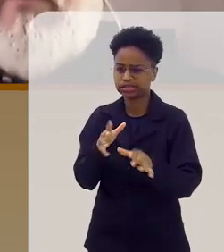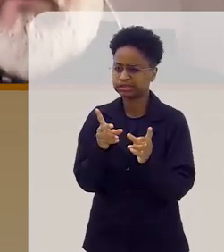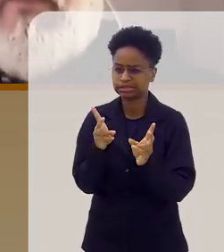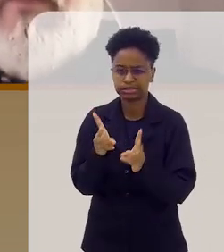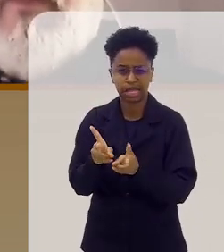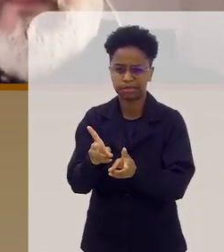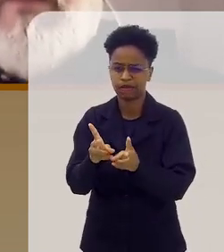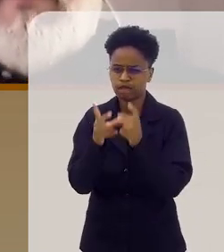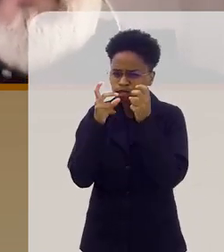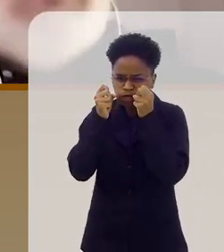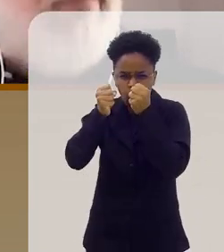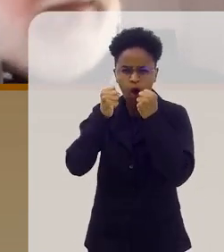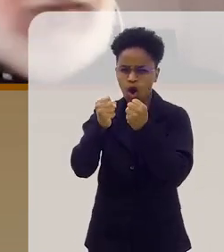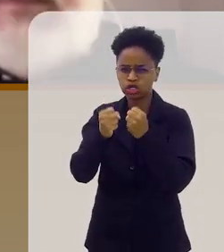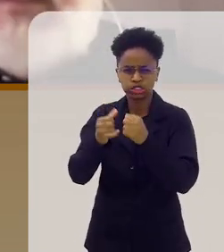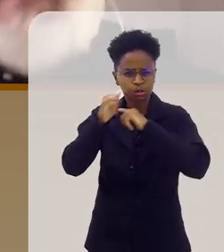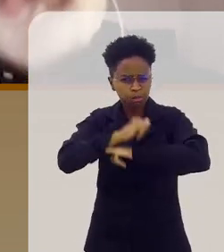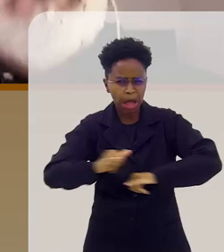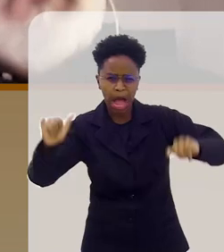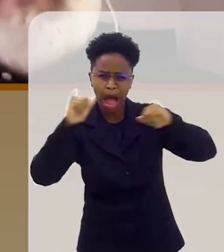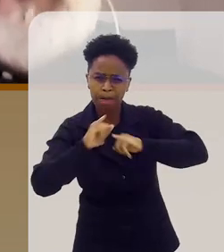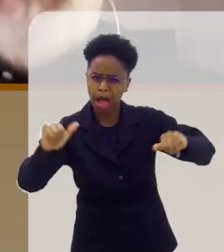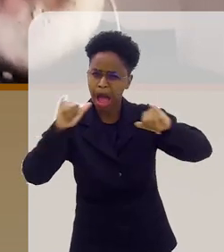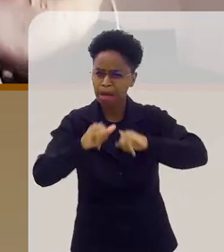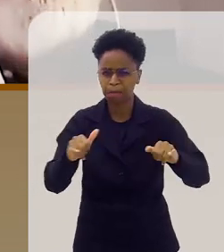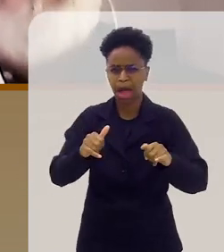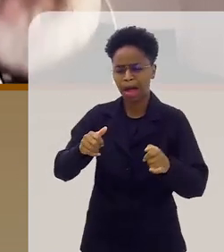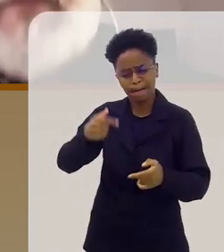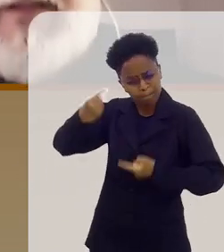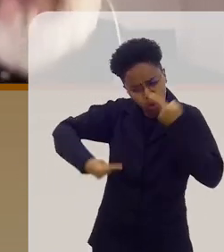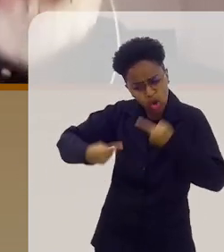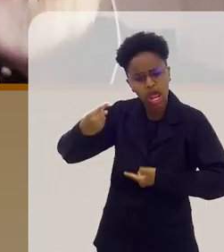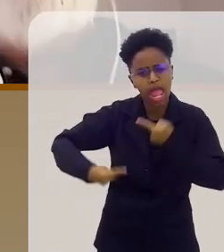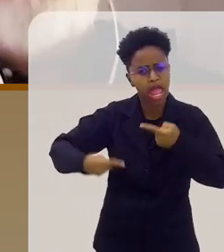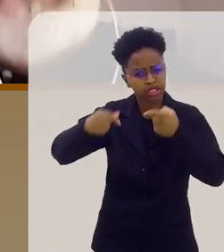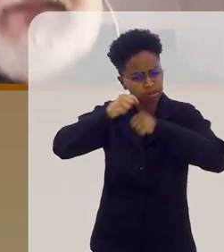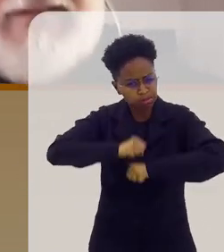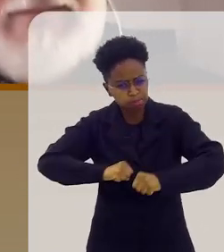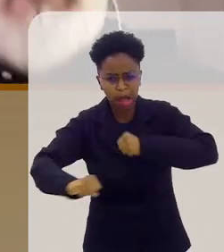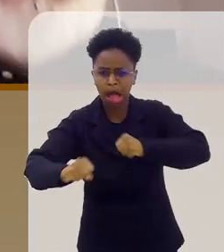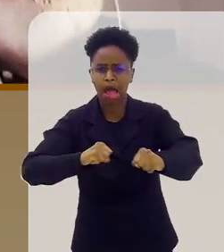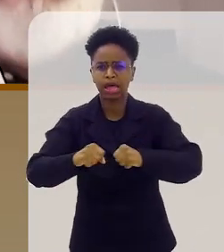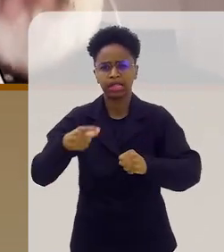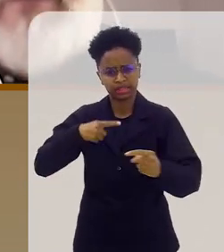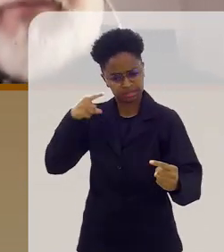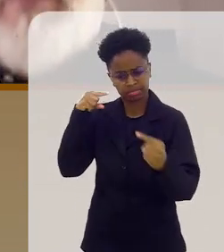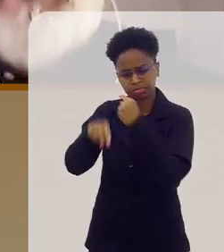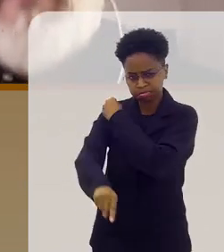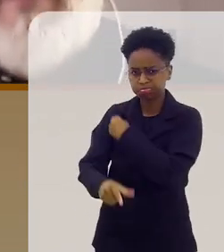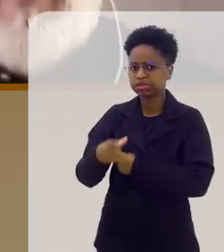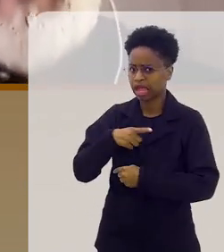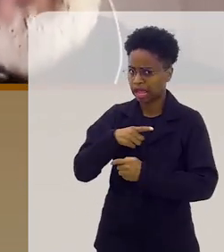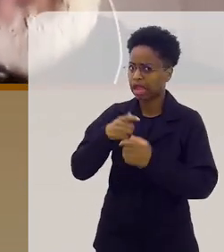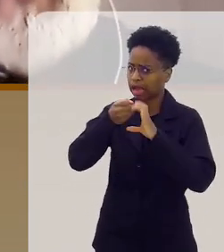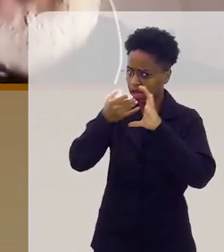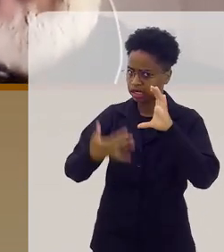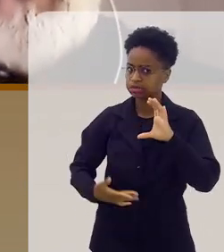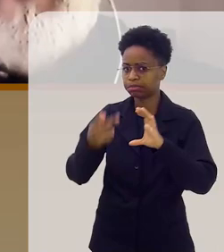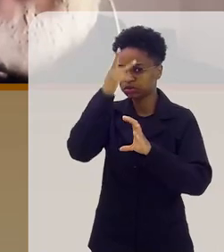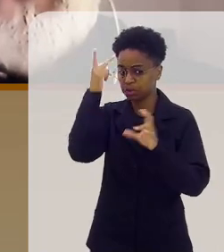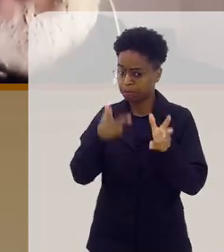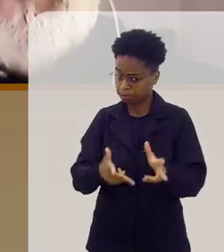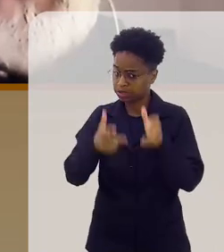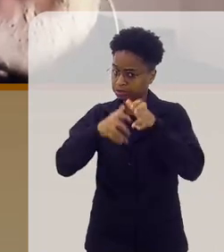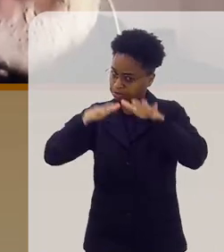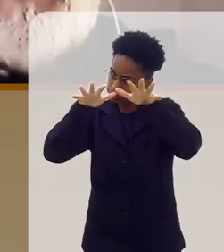muito sempre forte, de protesto, político, né? Ele tinha essa Político. característica e todo mundo via